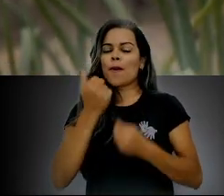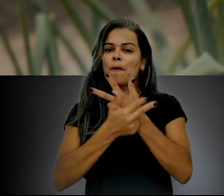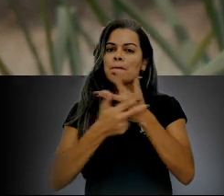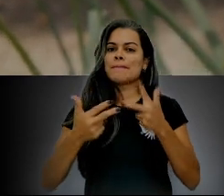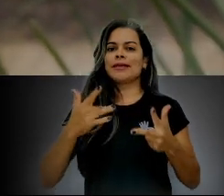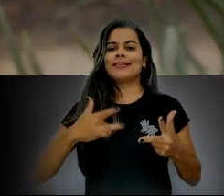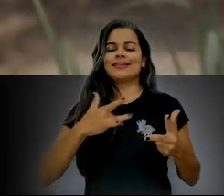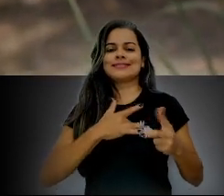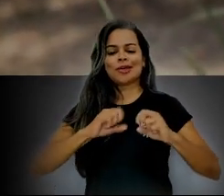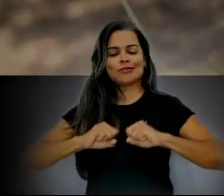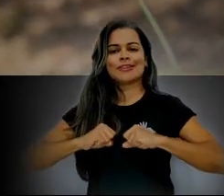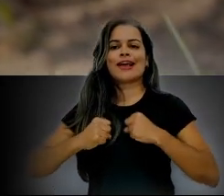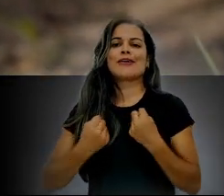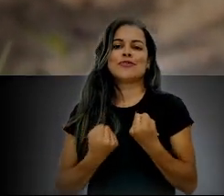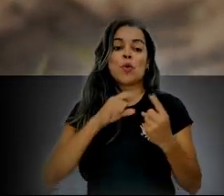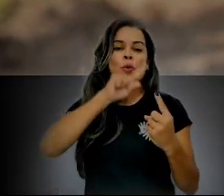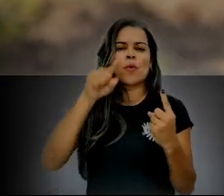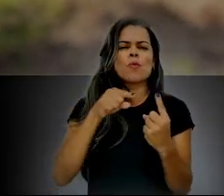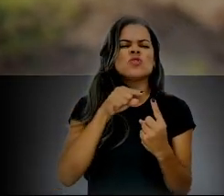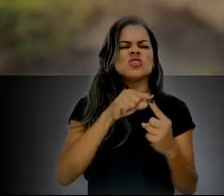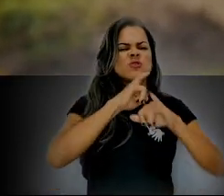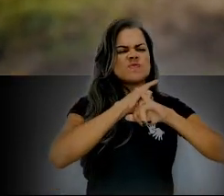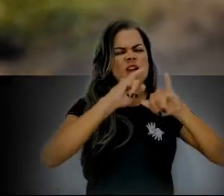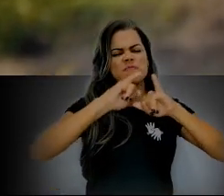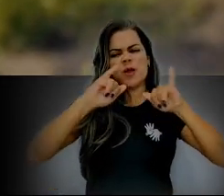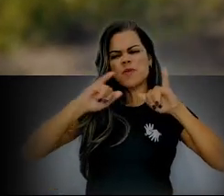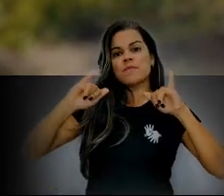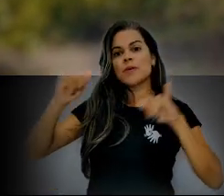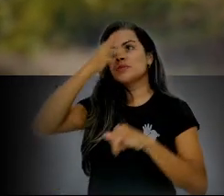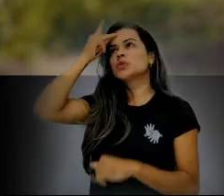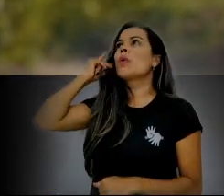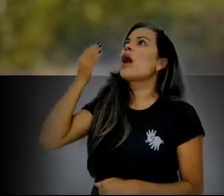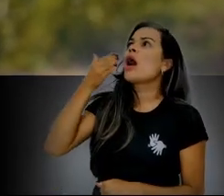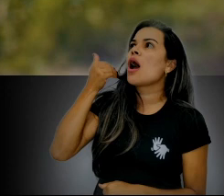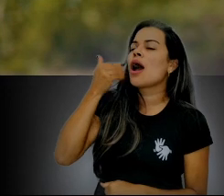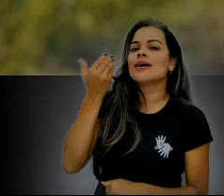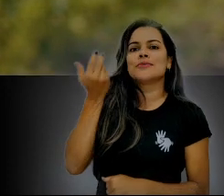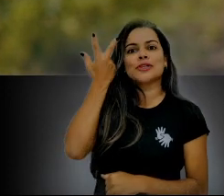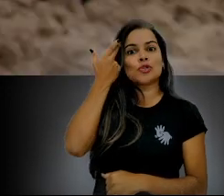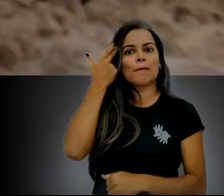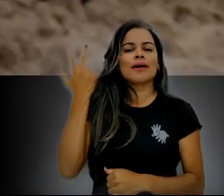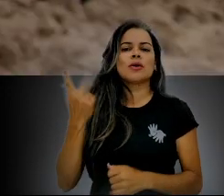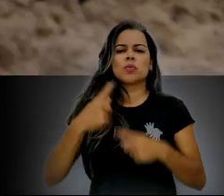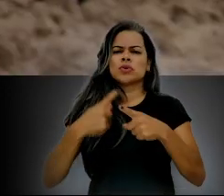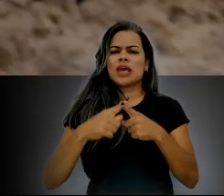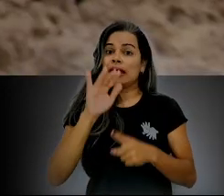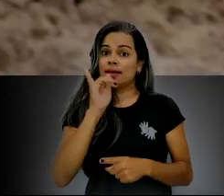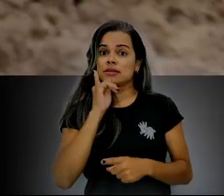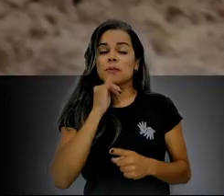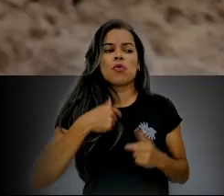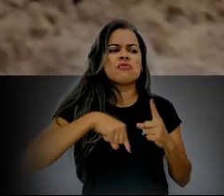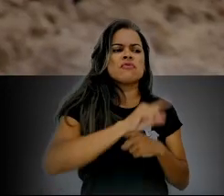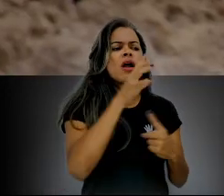alimento saudável e o objetivo é a gente divulgar em isso e isso será algo mais comum né porque às vezes